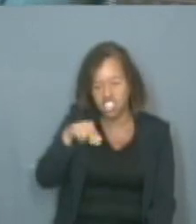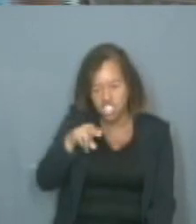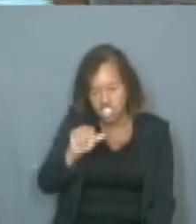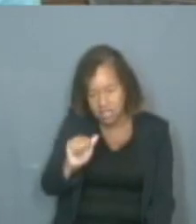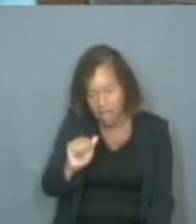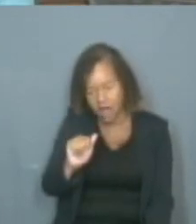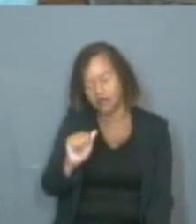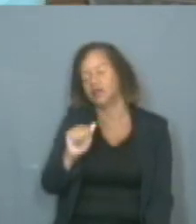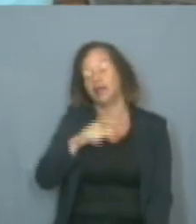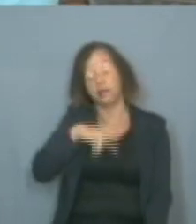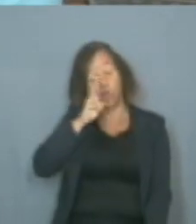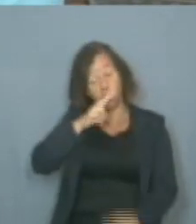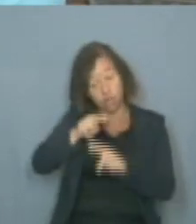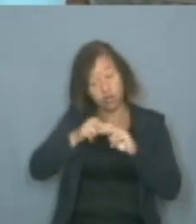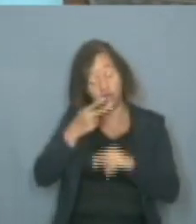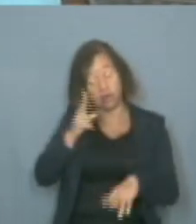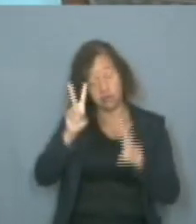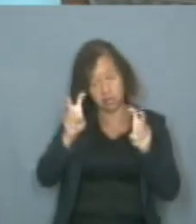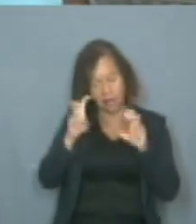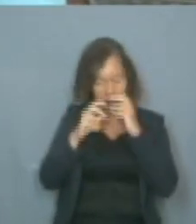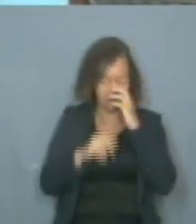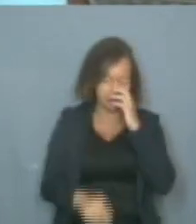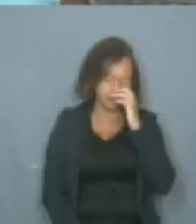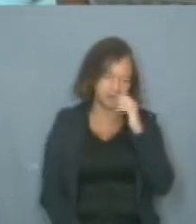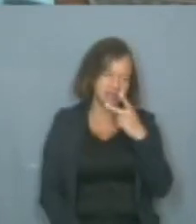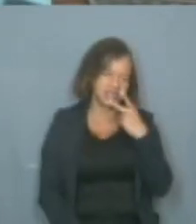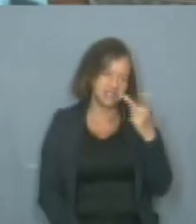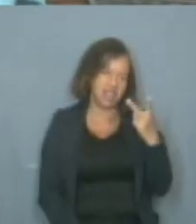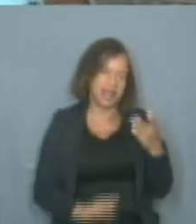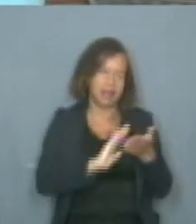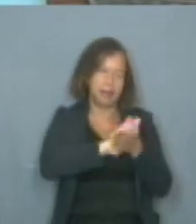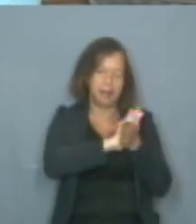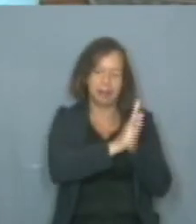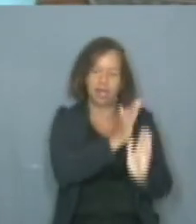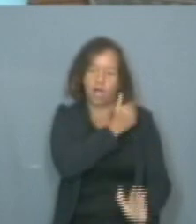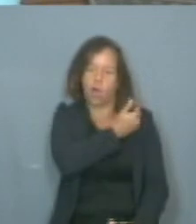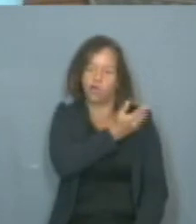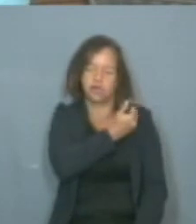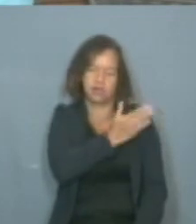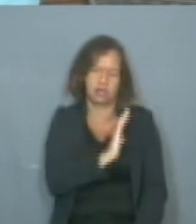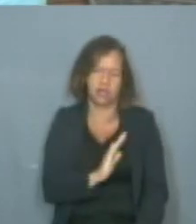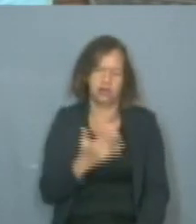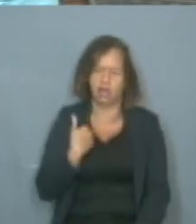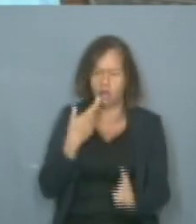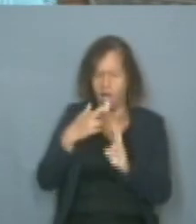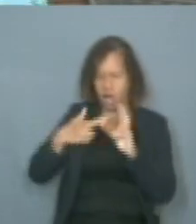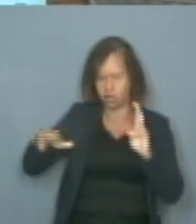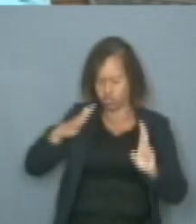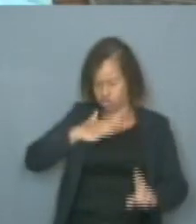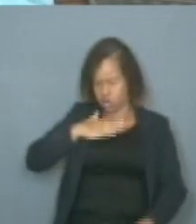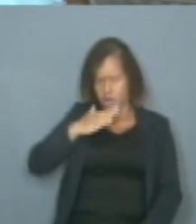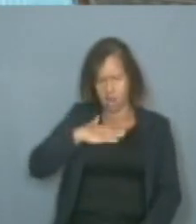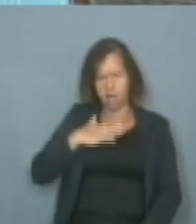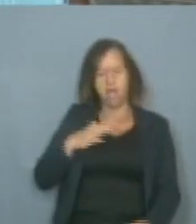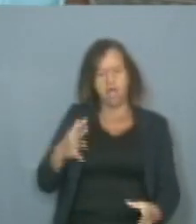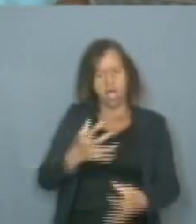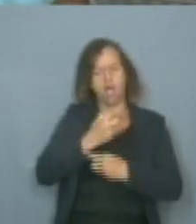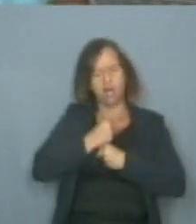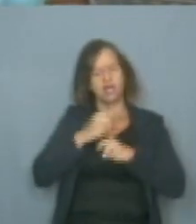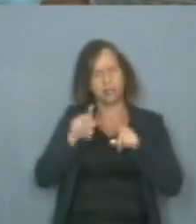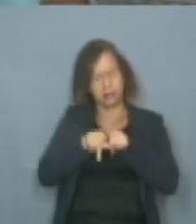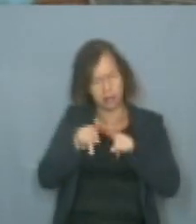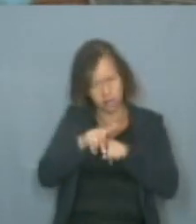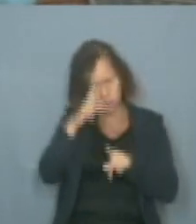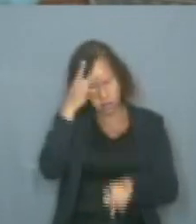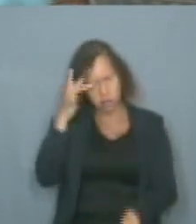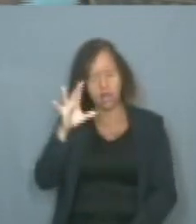tema, dizem que a gente tem preconceito. E eu, como religiosa, eu acolho essas pessoas também,